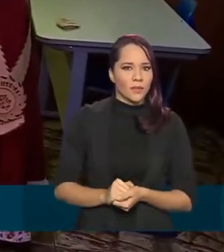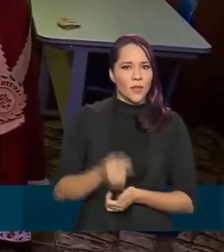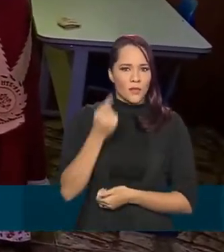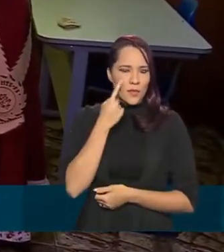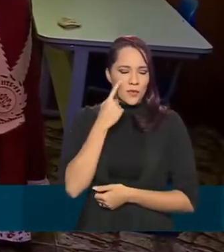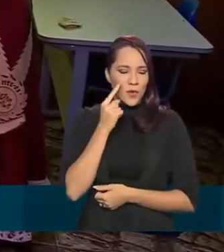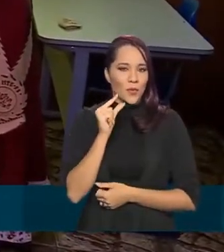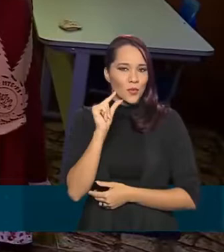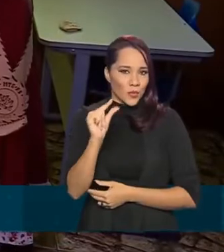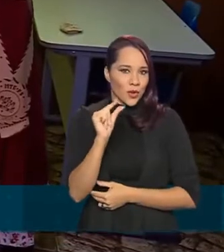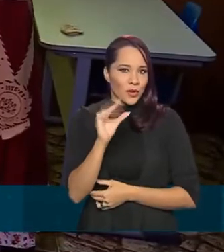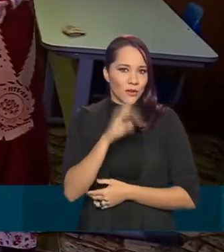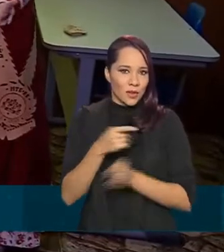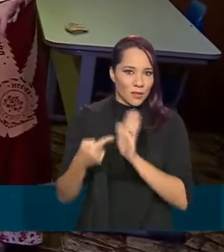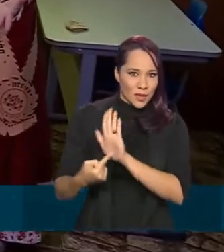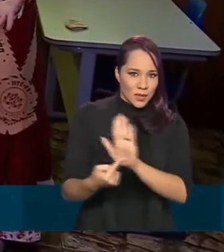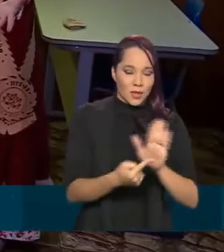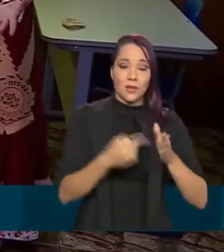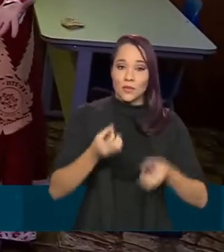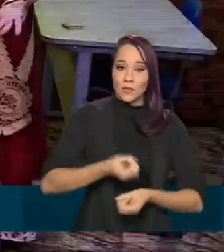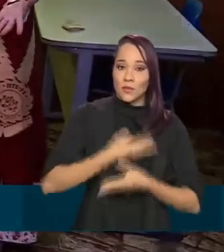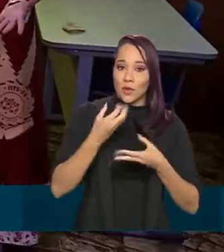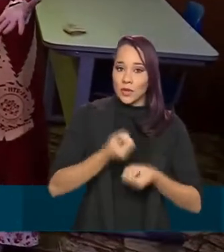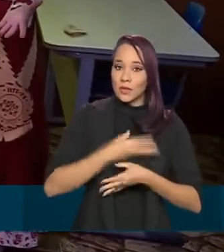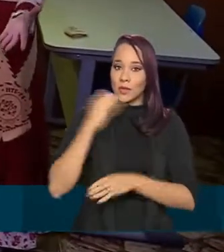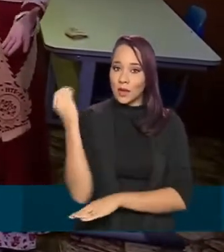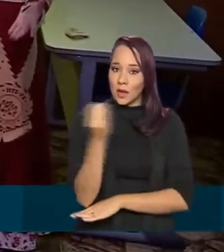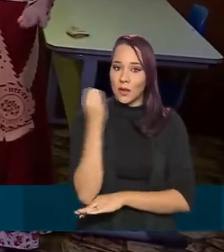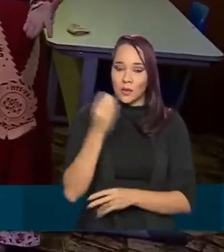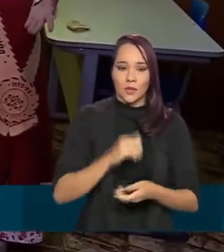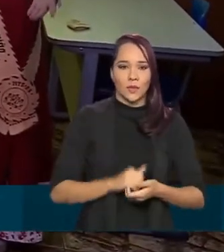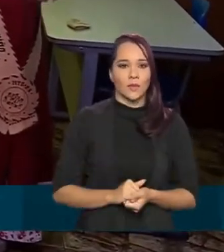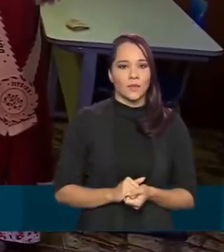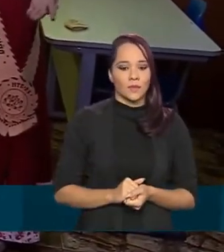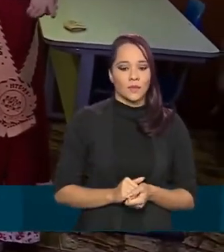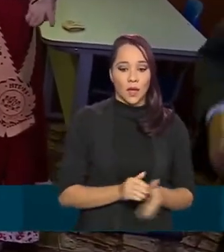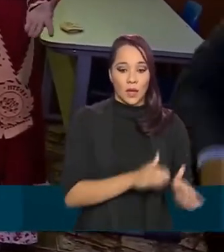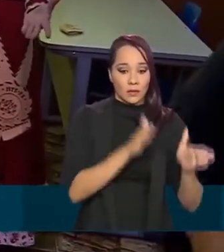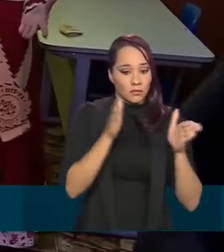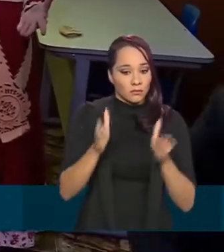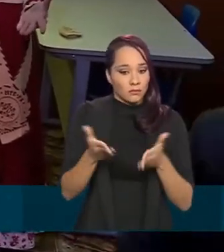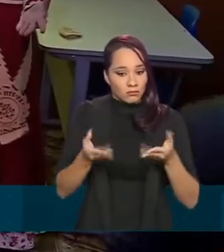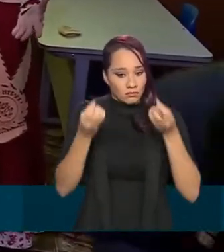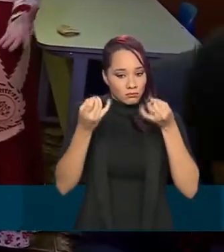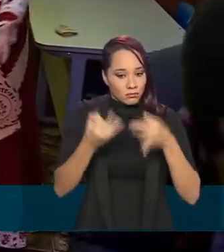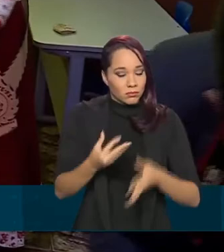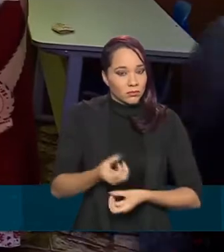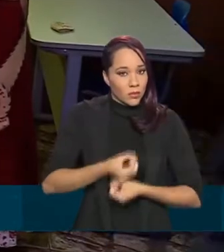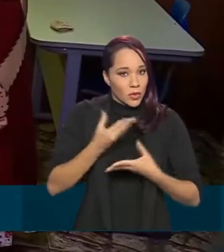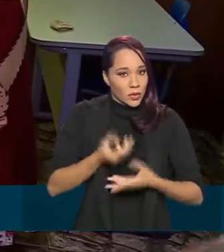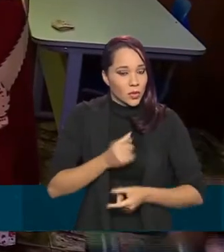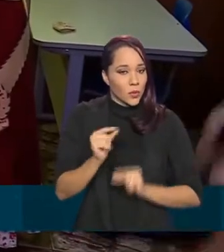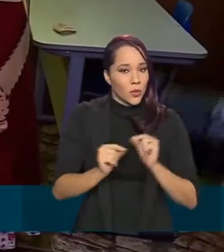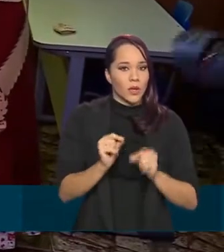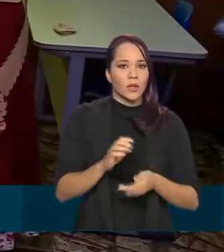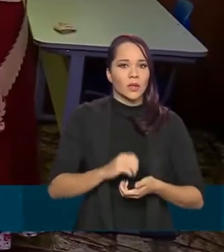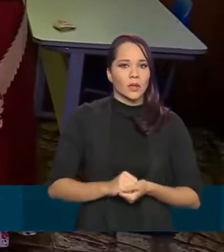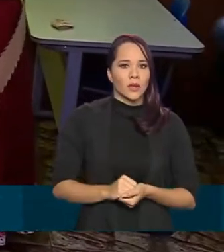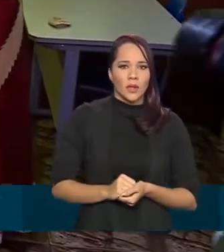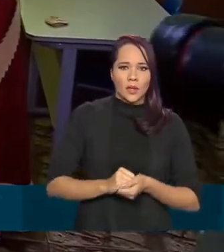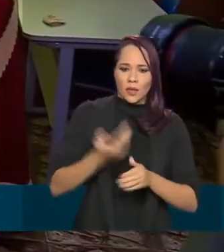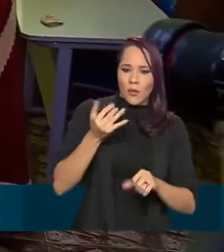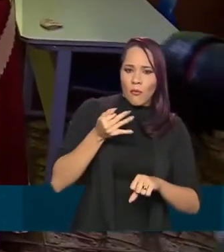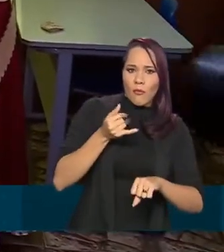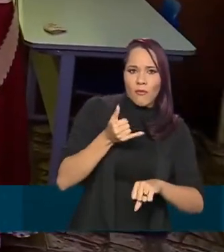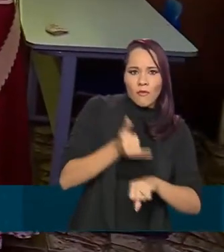um pouquinho aí dessa apresentação de poesia gaúcha. Que ferem, matem a pátria, com o aço de